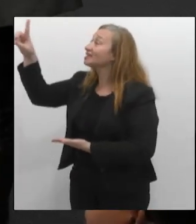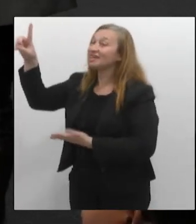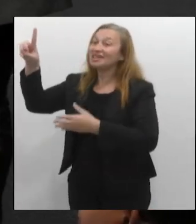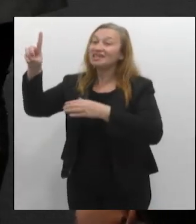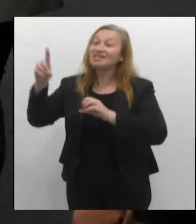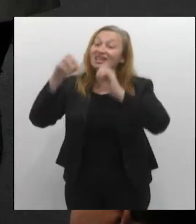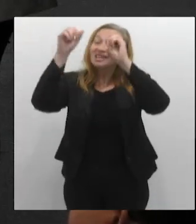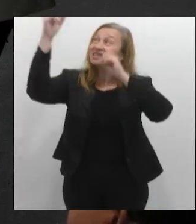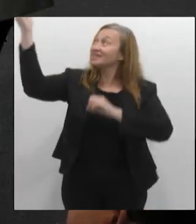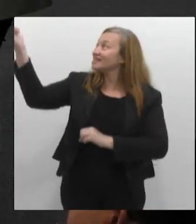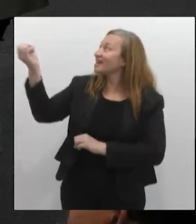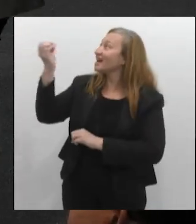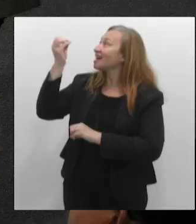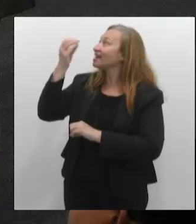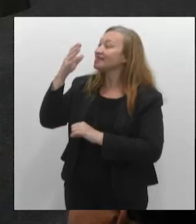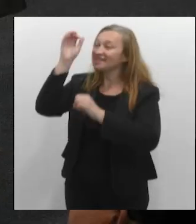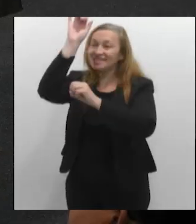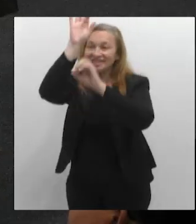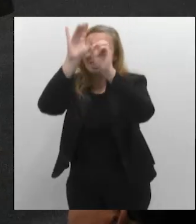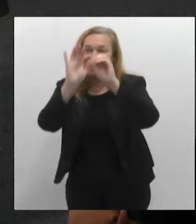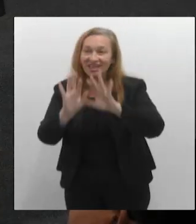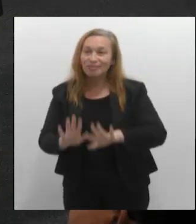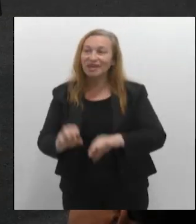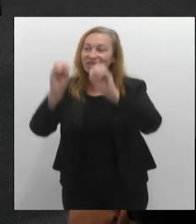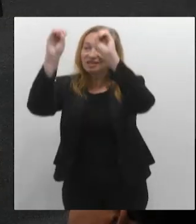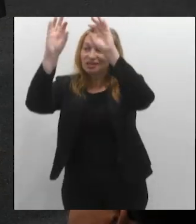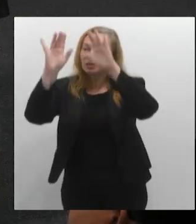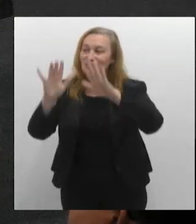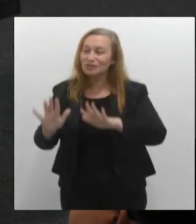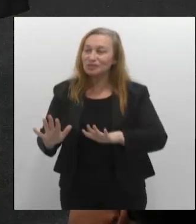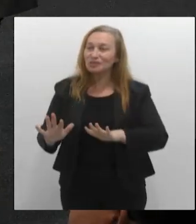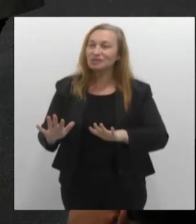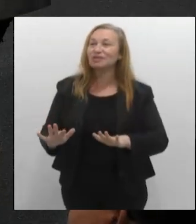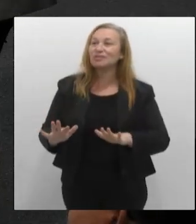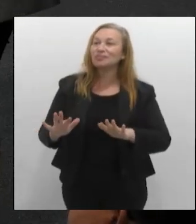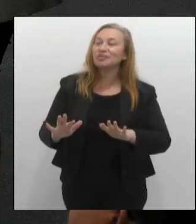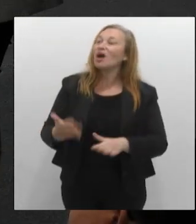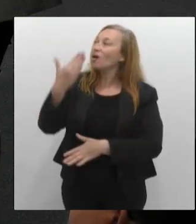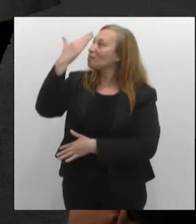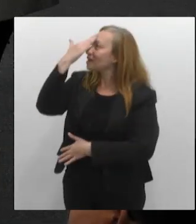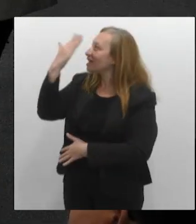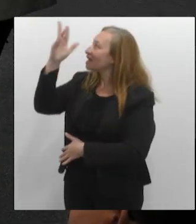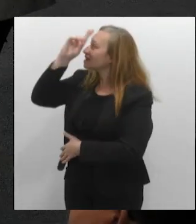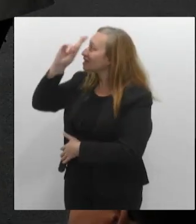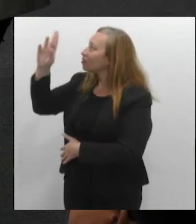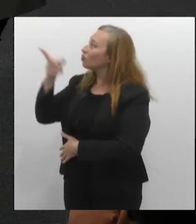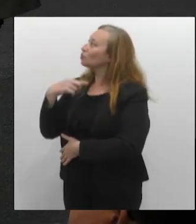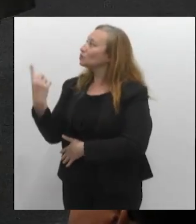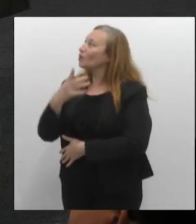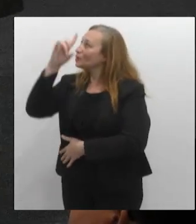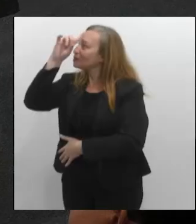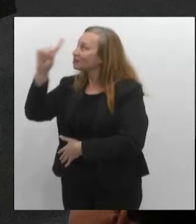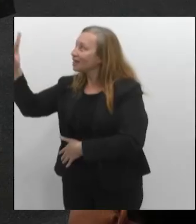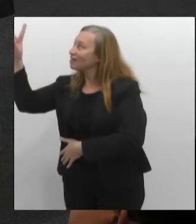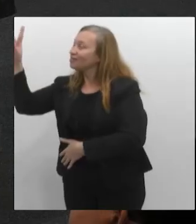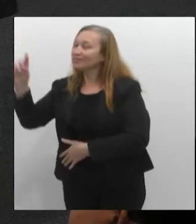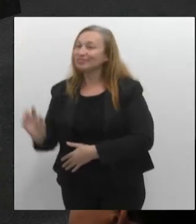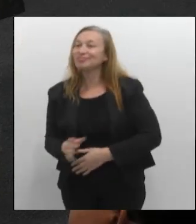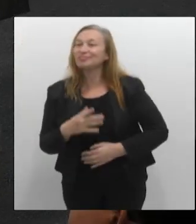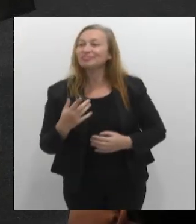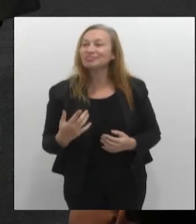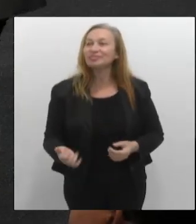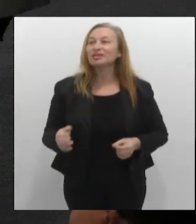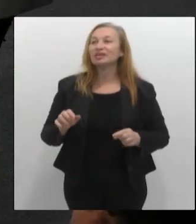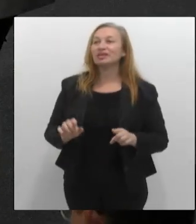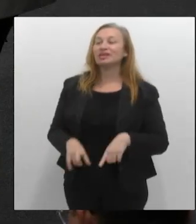Tantas graças, tantos benefícios. Obrigado, Senhor e nosso